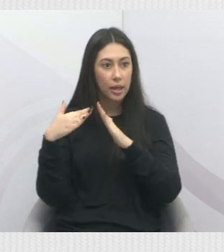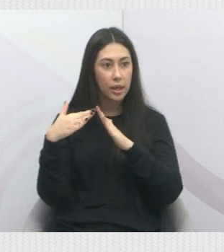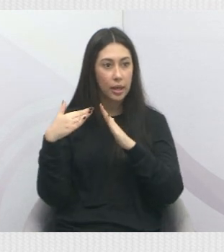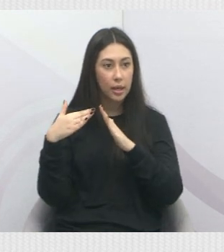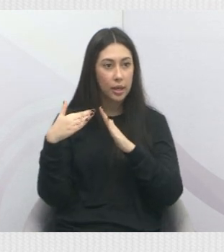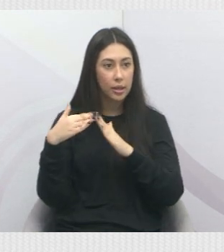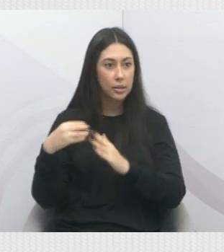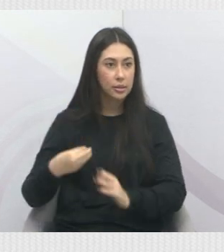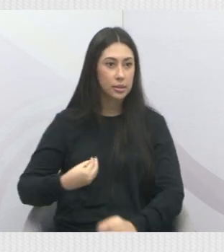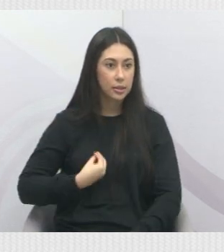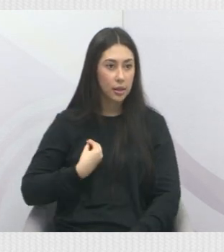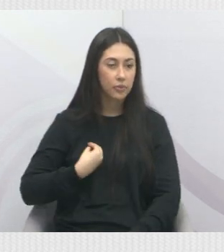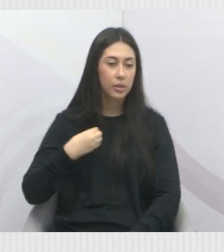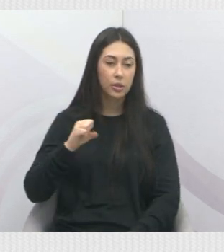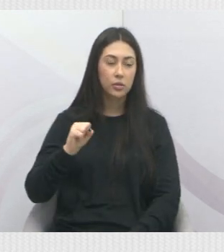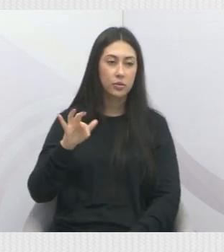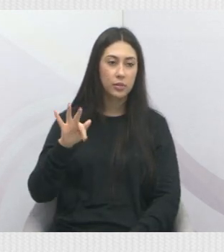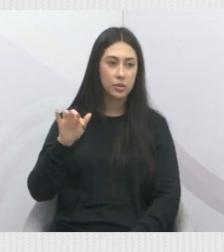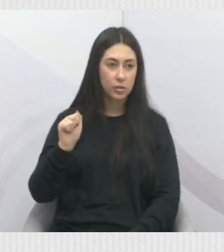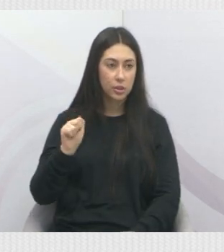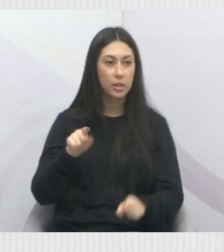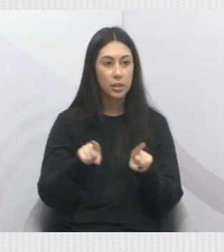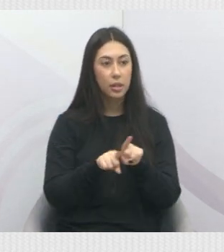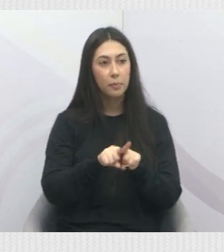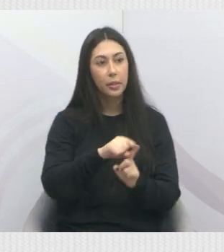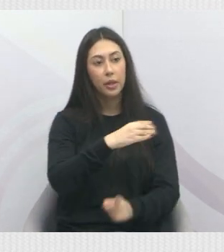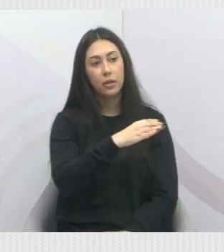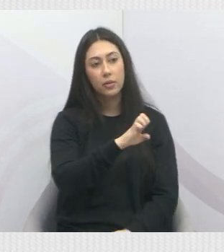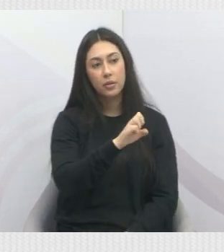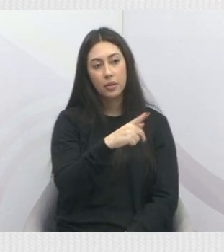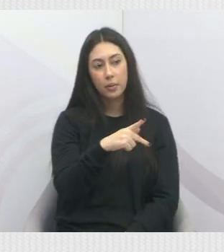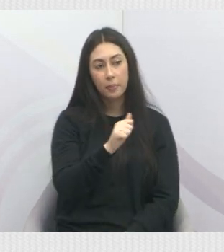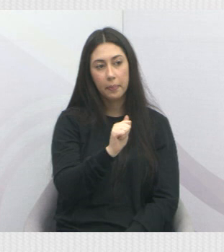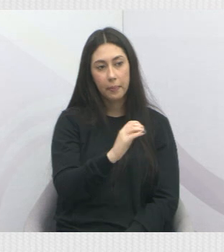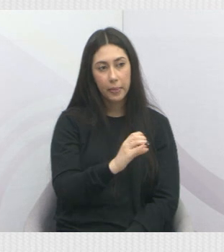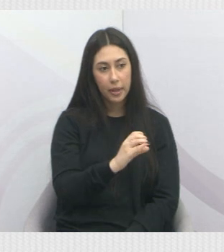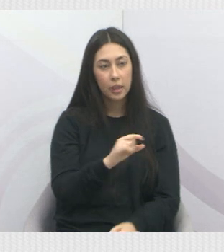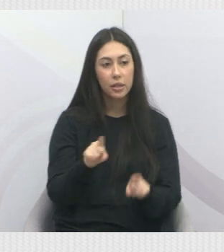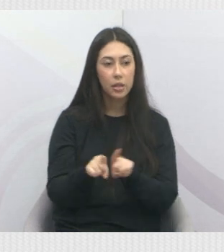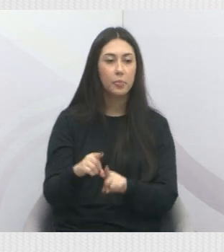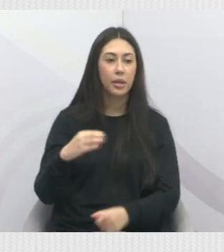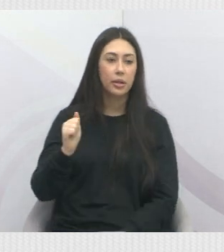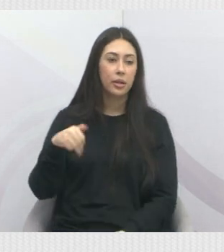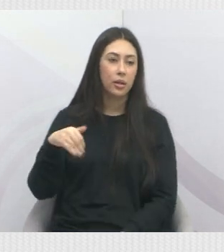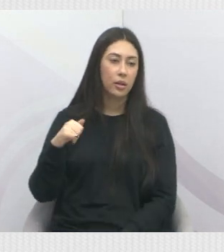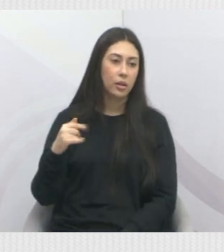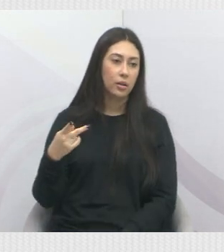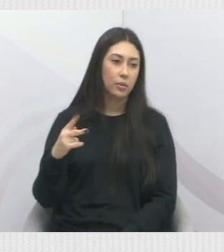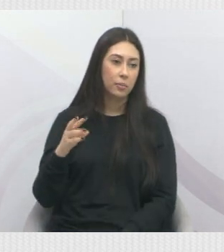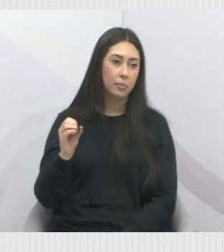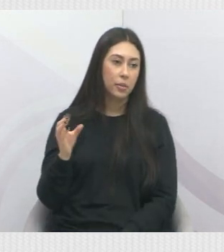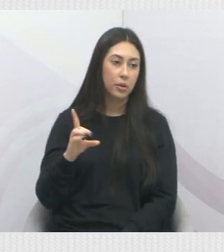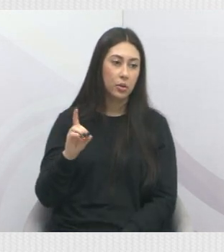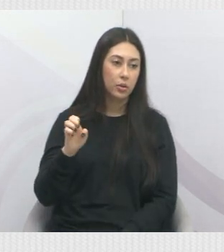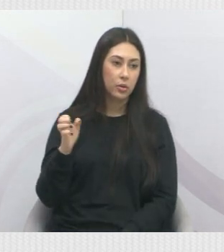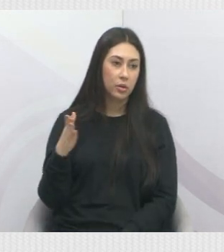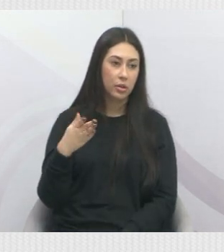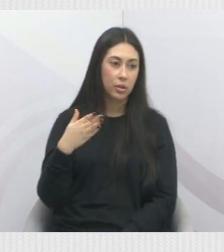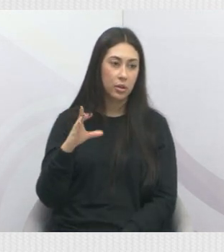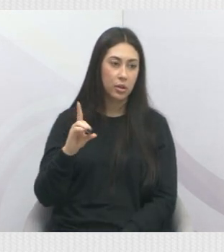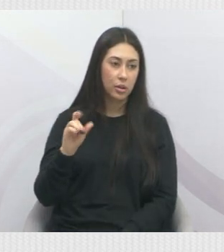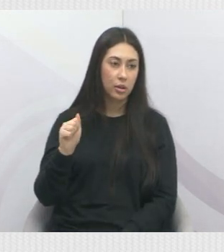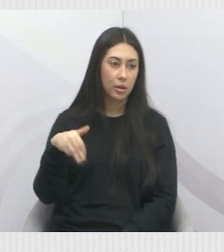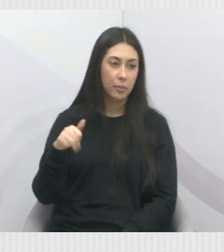que é o Hospital São Francisco, a CEPAC, a Sociedade Beneficente Caminho de Damasco, que